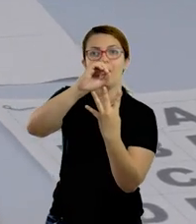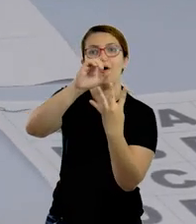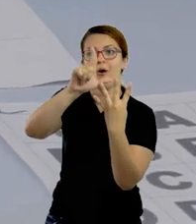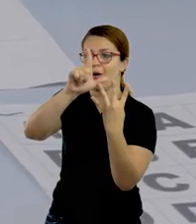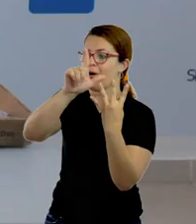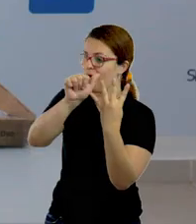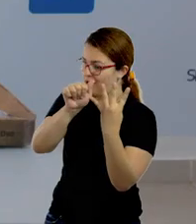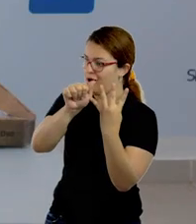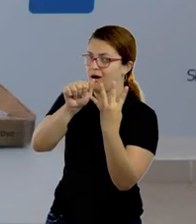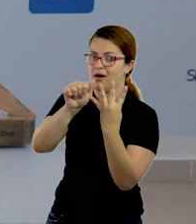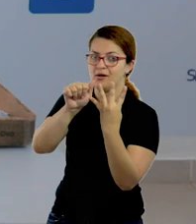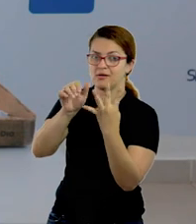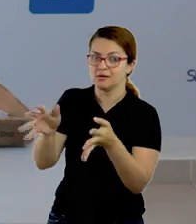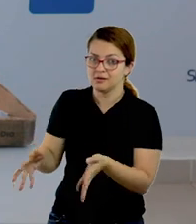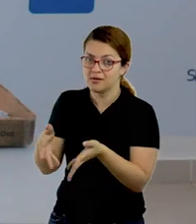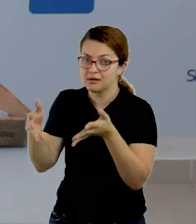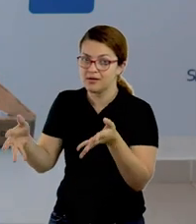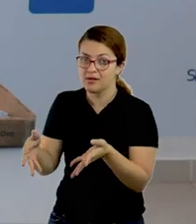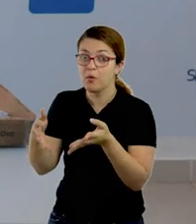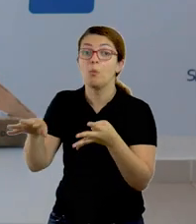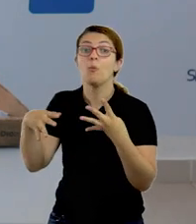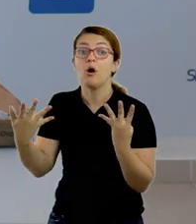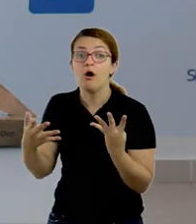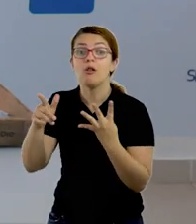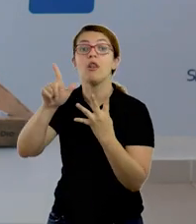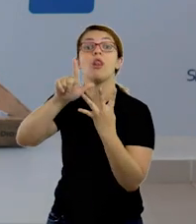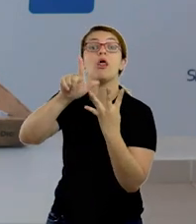você do ladinho dela. E depois,